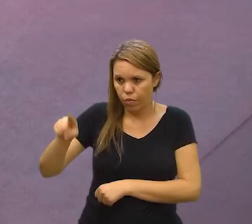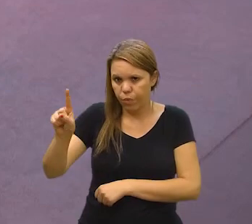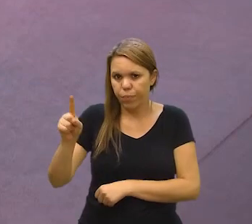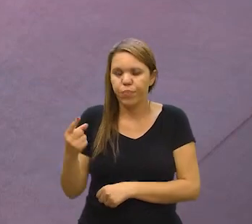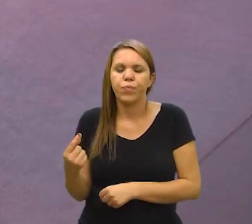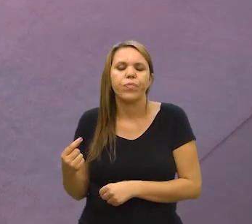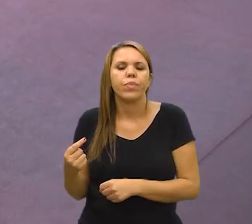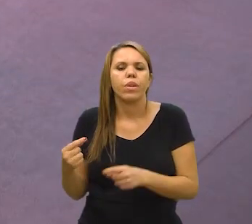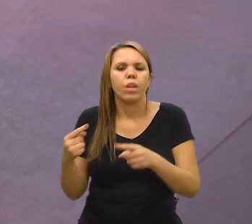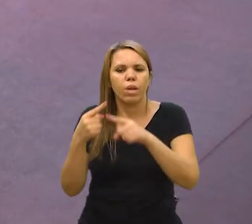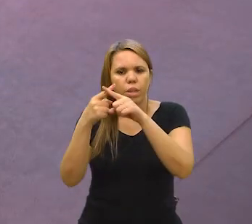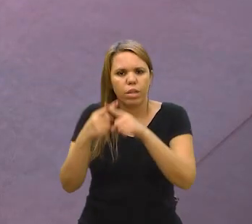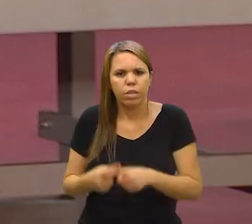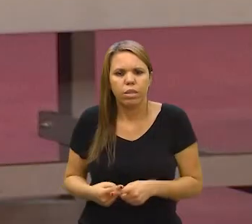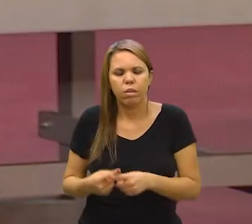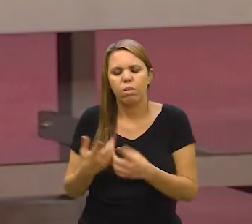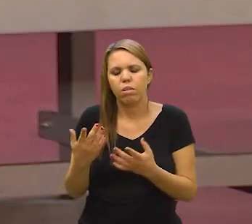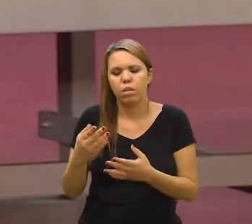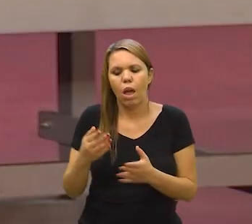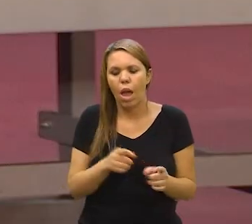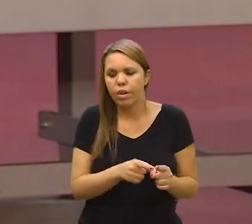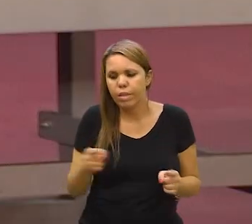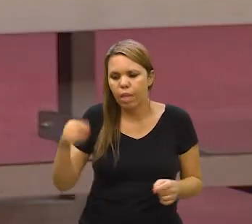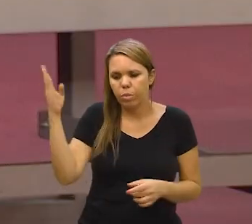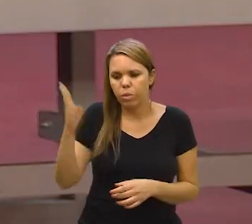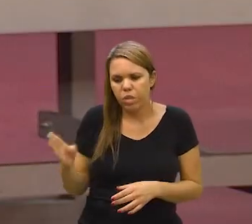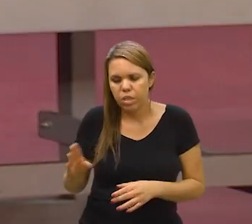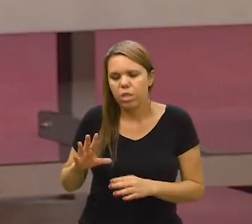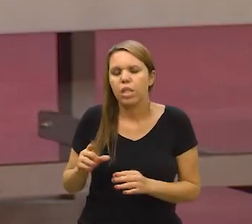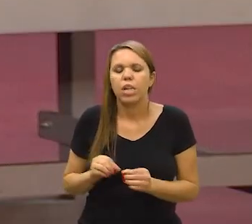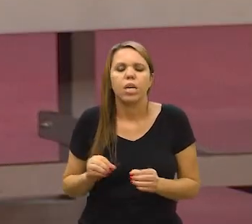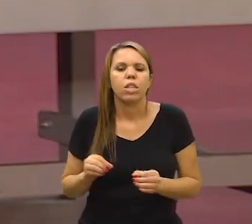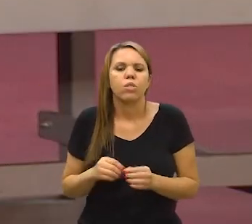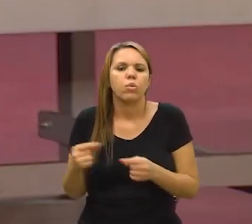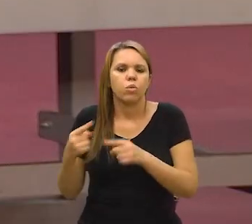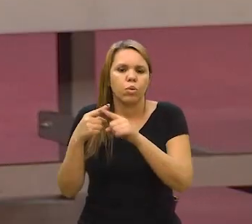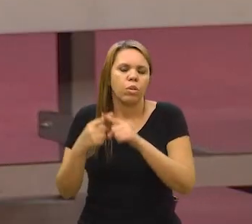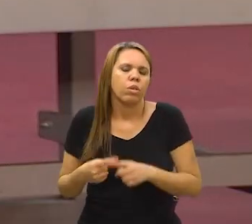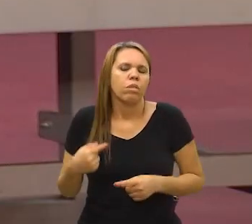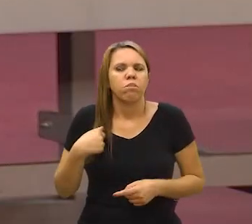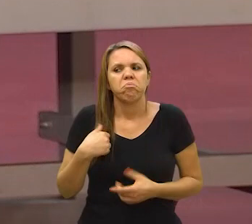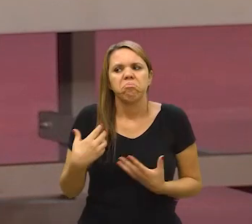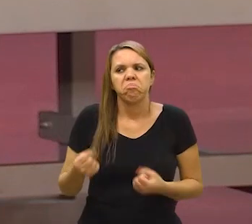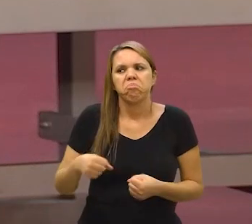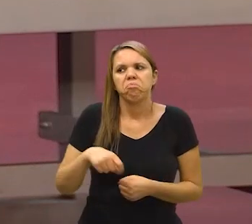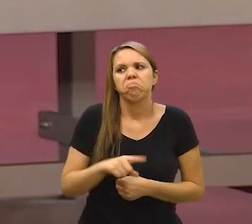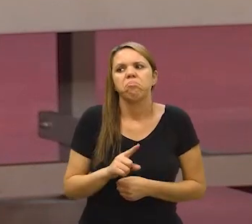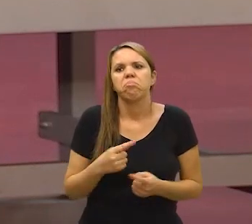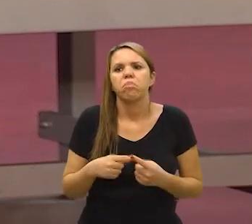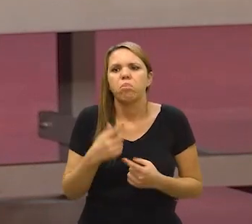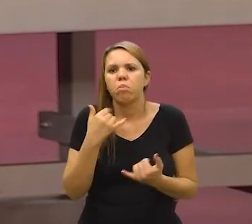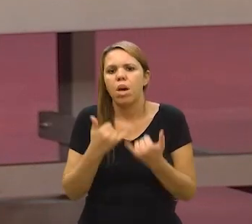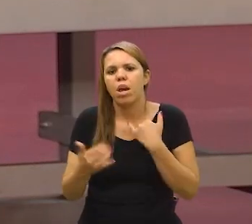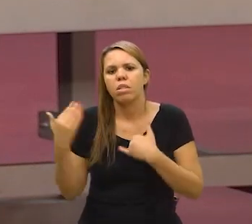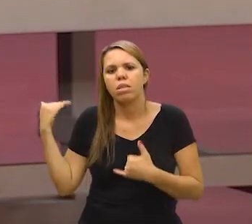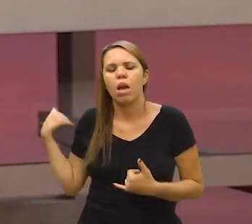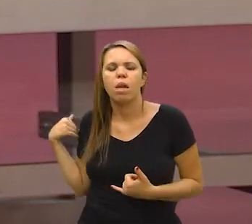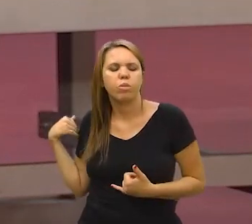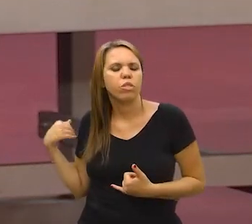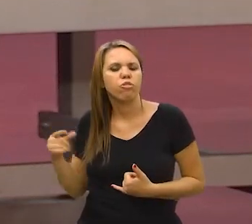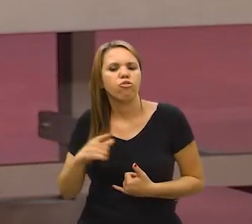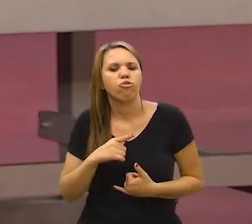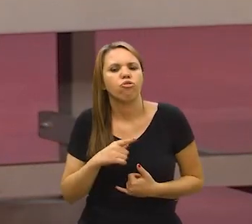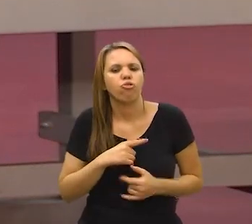torneio em São Caetano, que era uma etapa do brasileiro. Só que eu falei assim, vamos, tal. Meu pai falou assim, porque parece que na época tinha